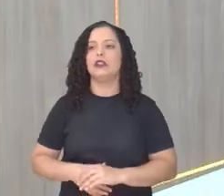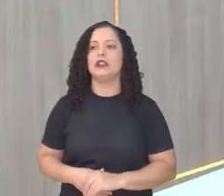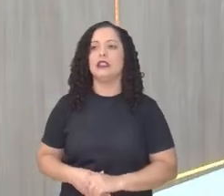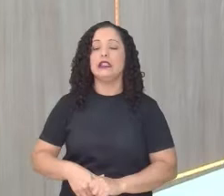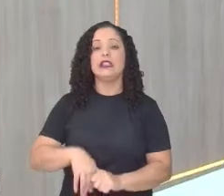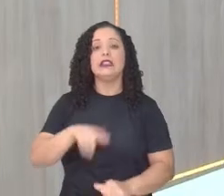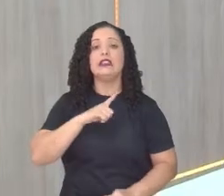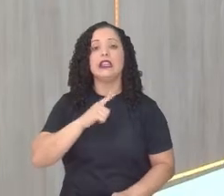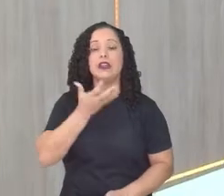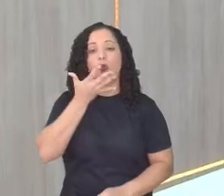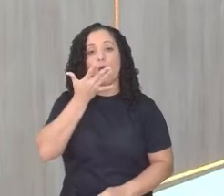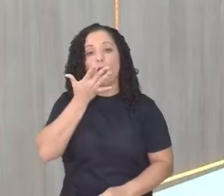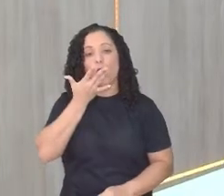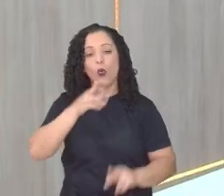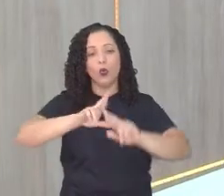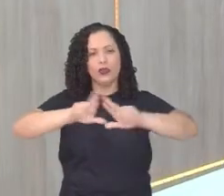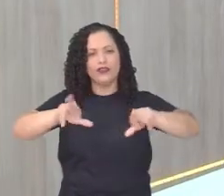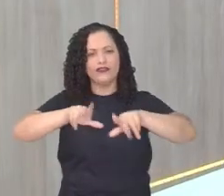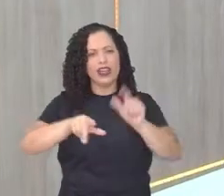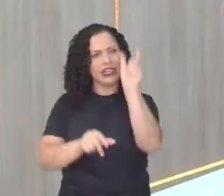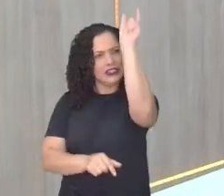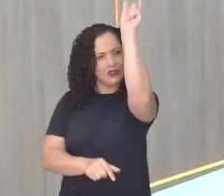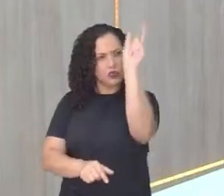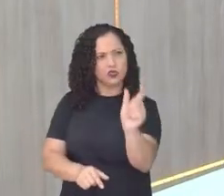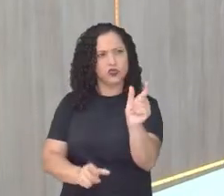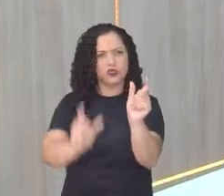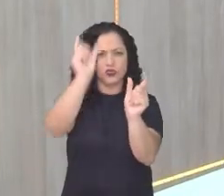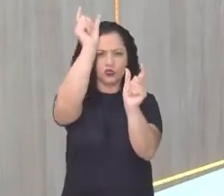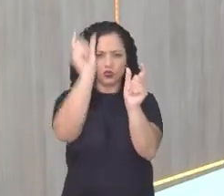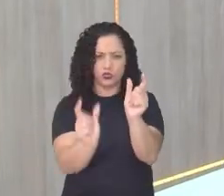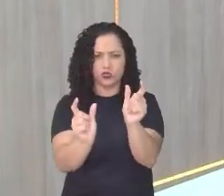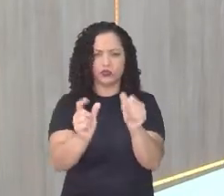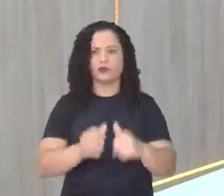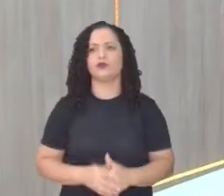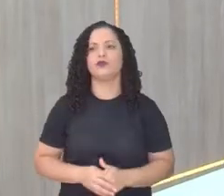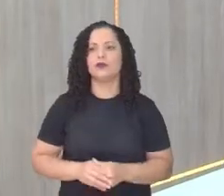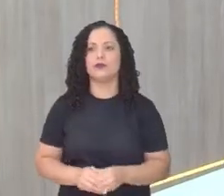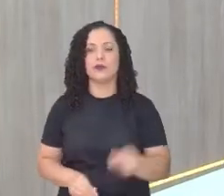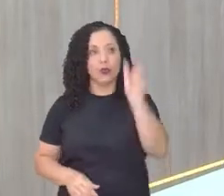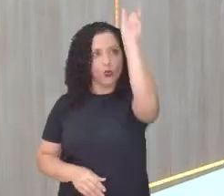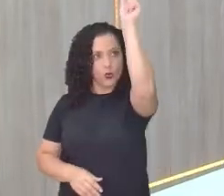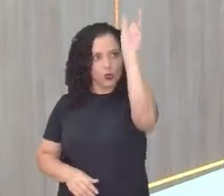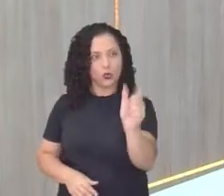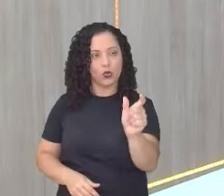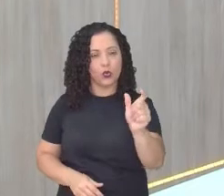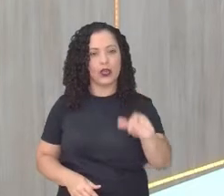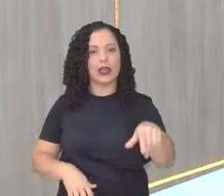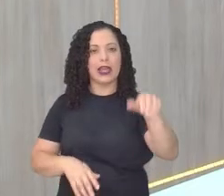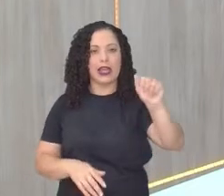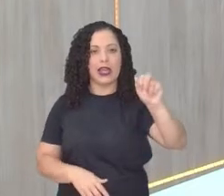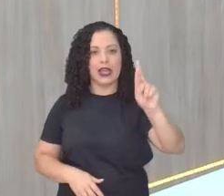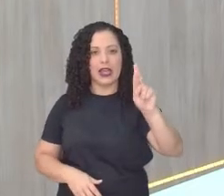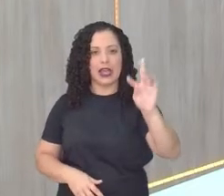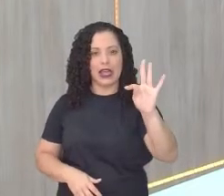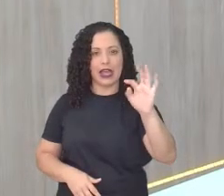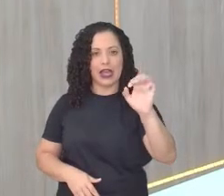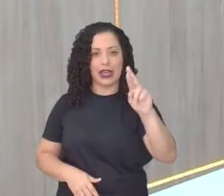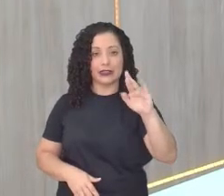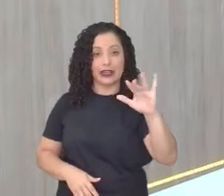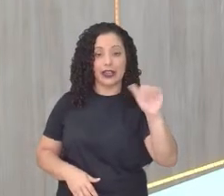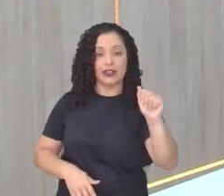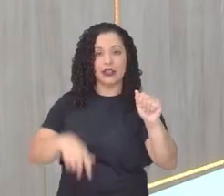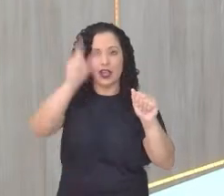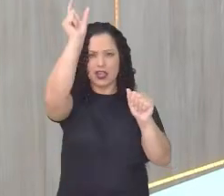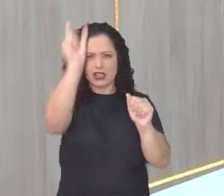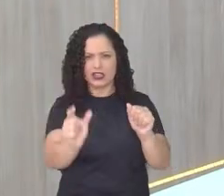diferentes, aí mostrando a questão dos vasos sanguíneos, que pode estar representado por uma artéria e por uma veia, onde vai